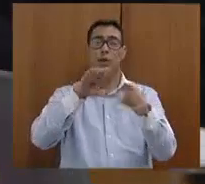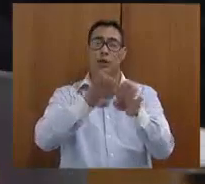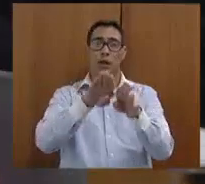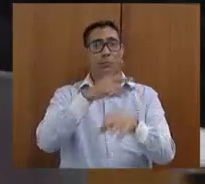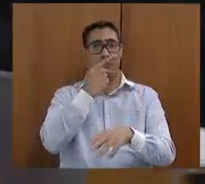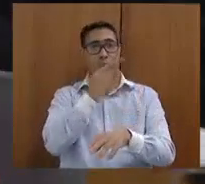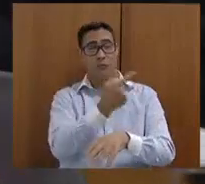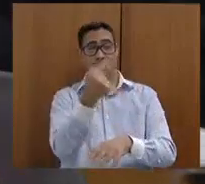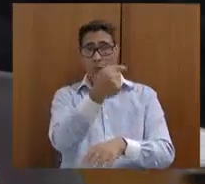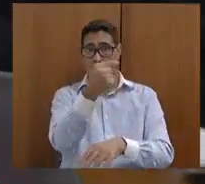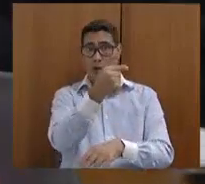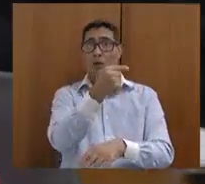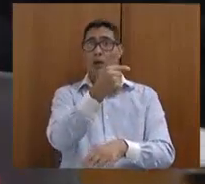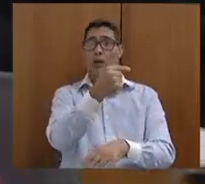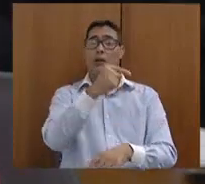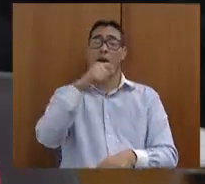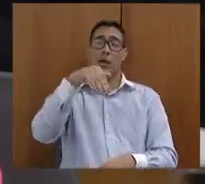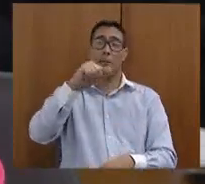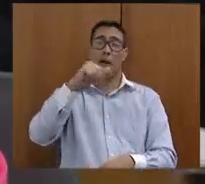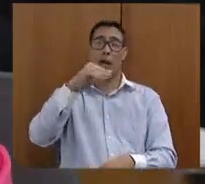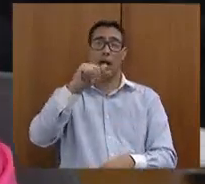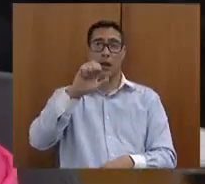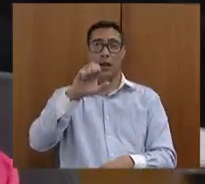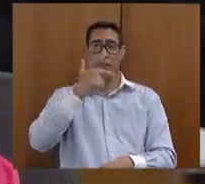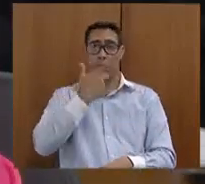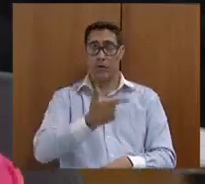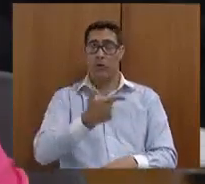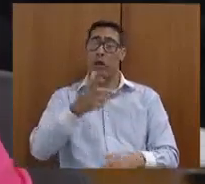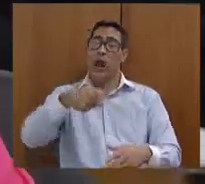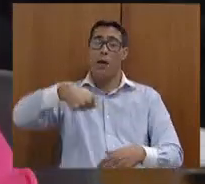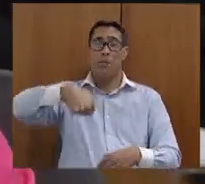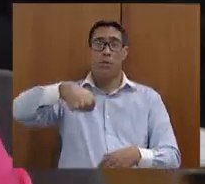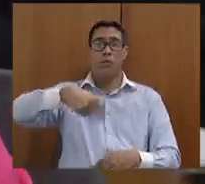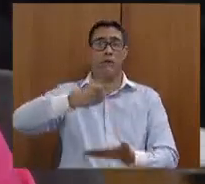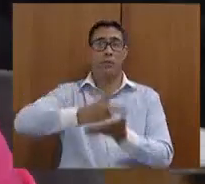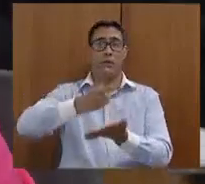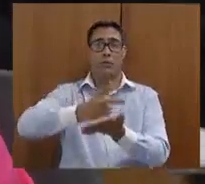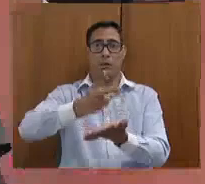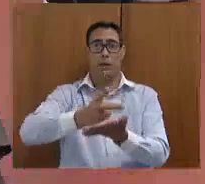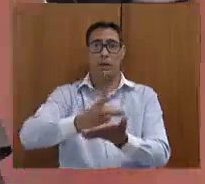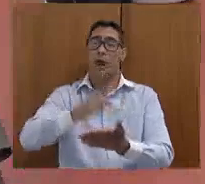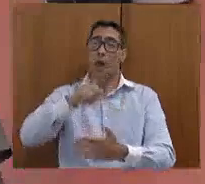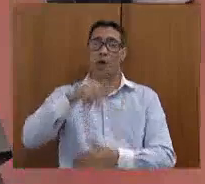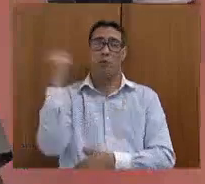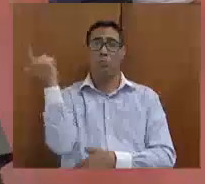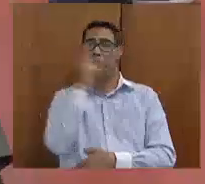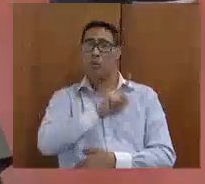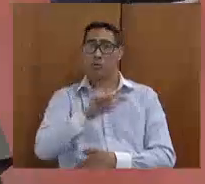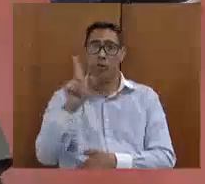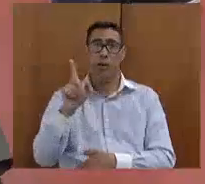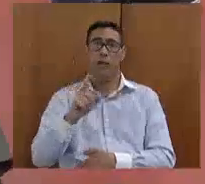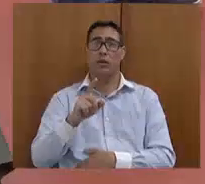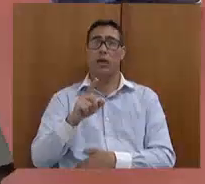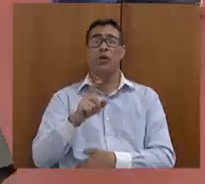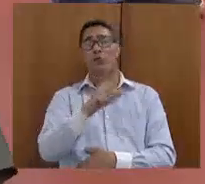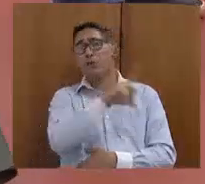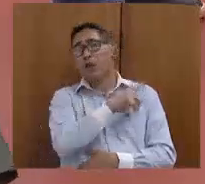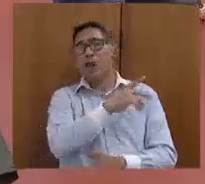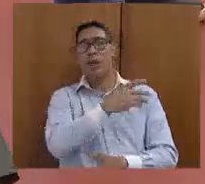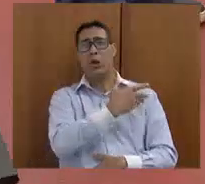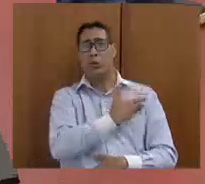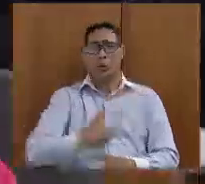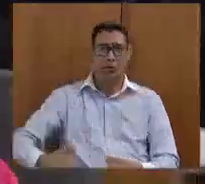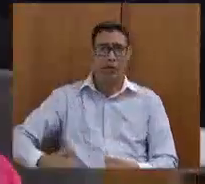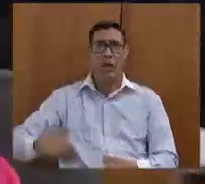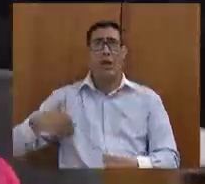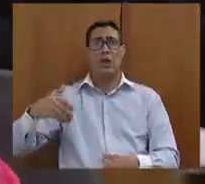trouxe que a bolsa permanência nós avançamos é uma conquista não tem governo nenhum Que que